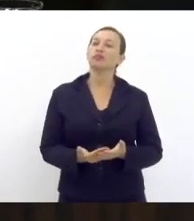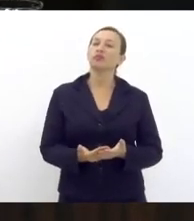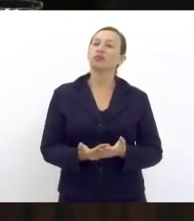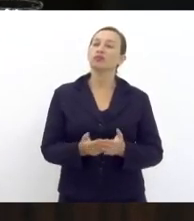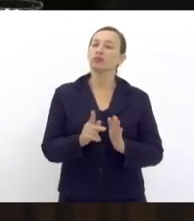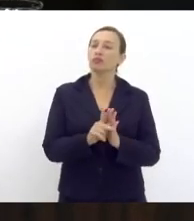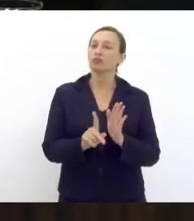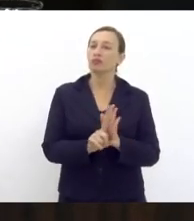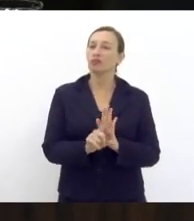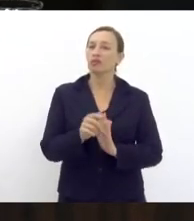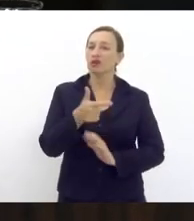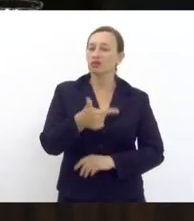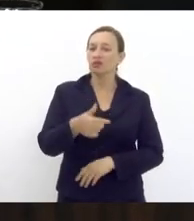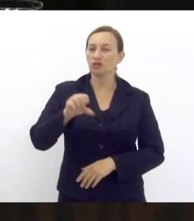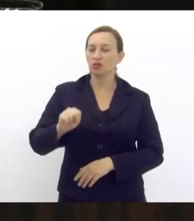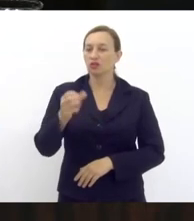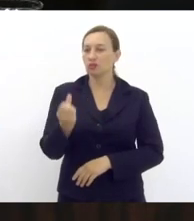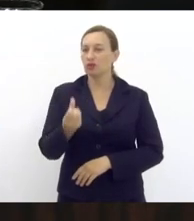de lei